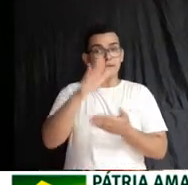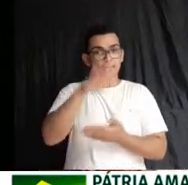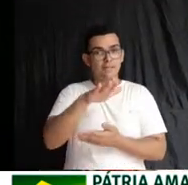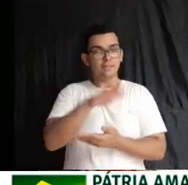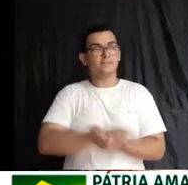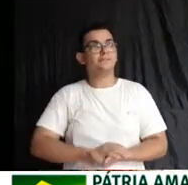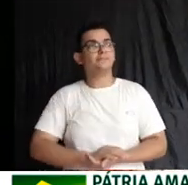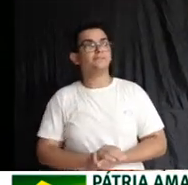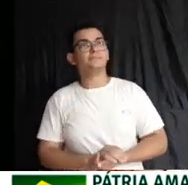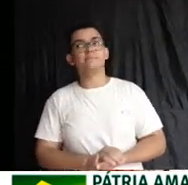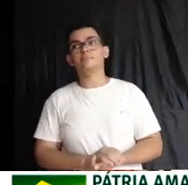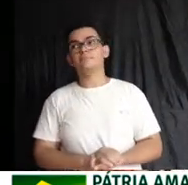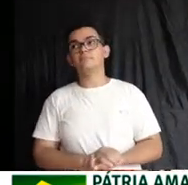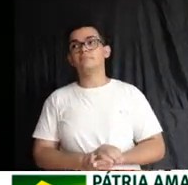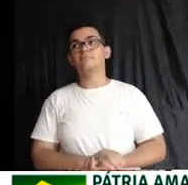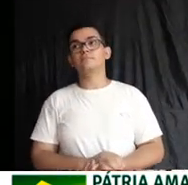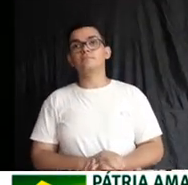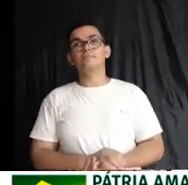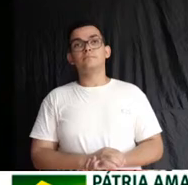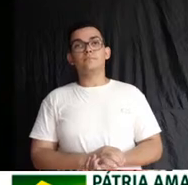música para você.